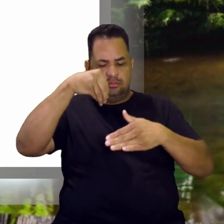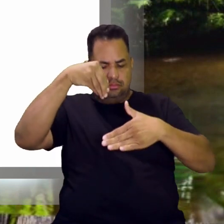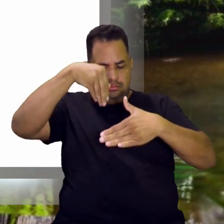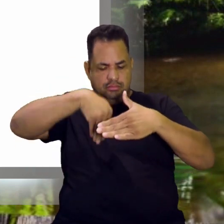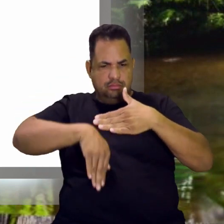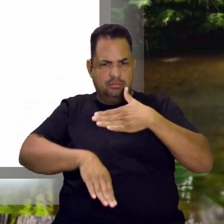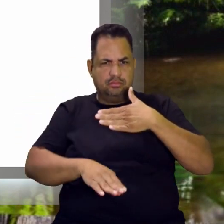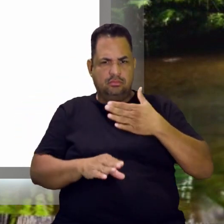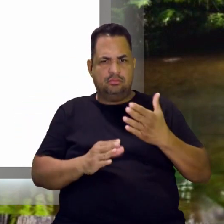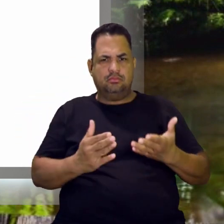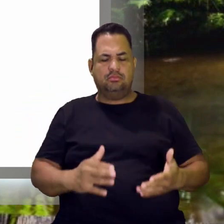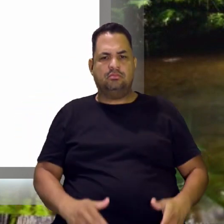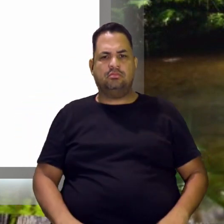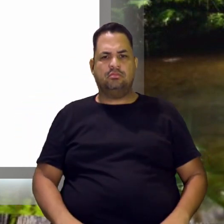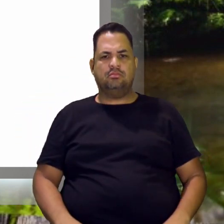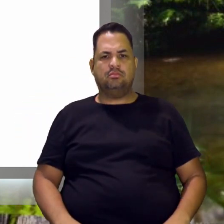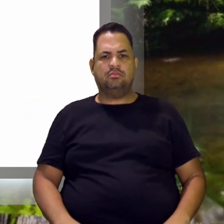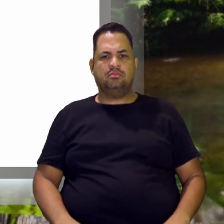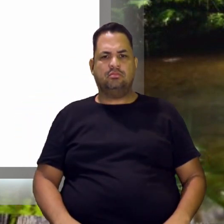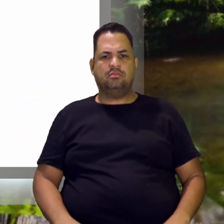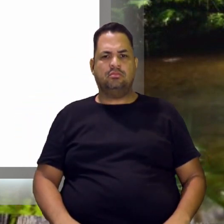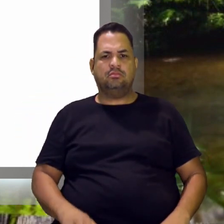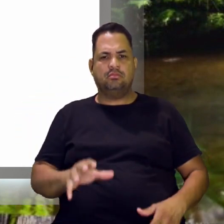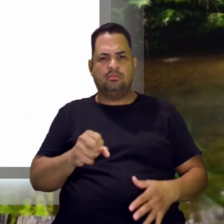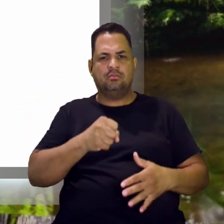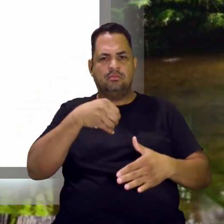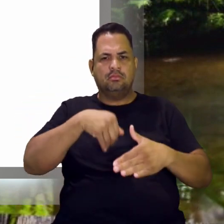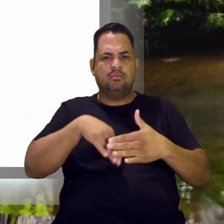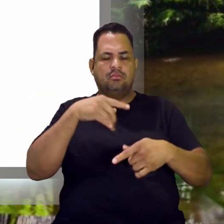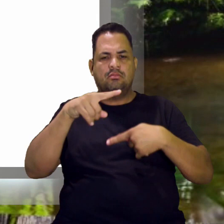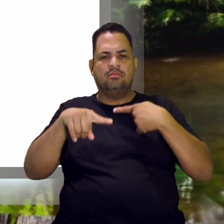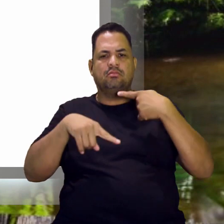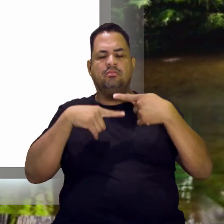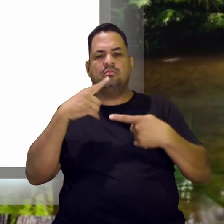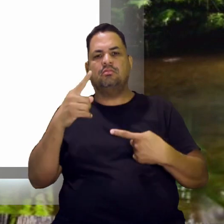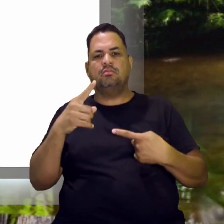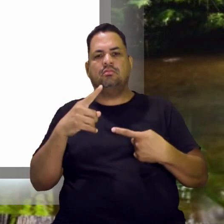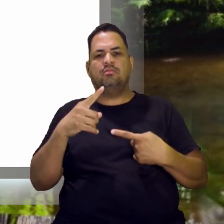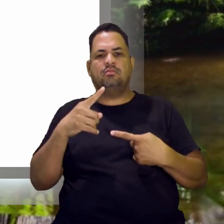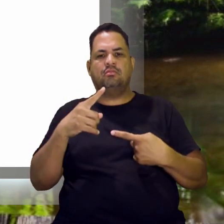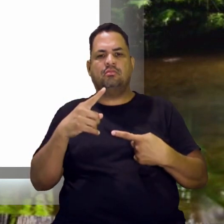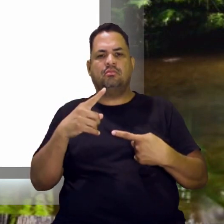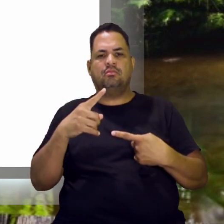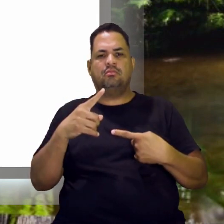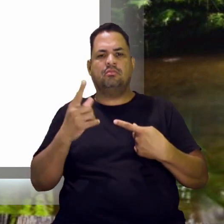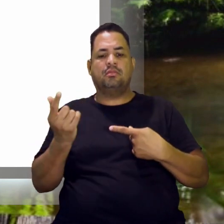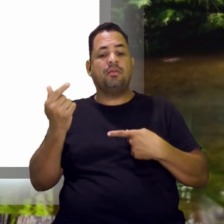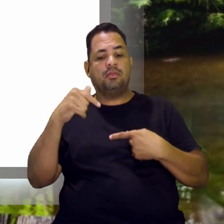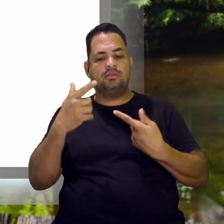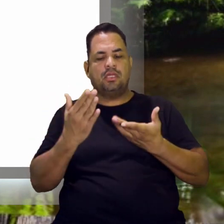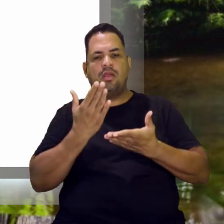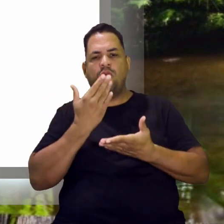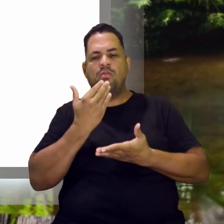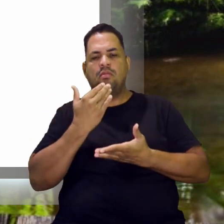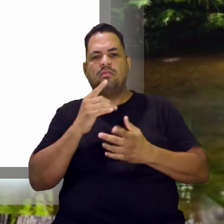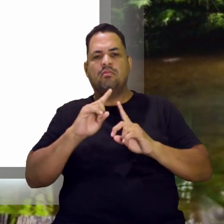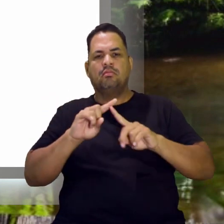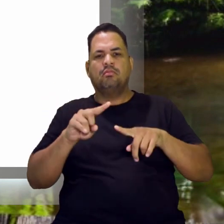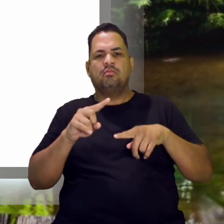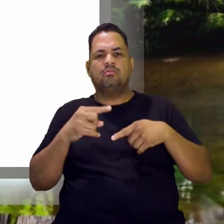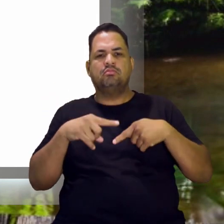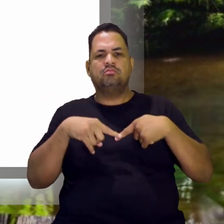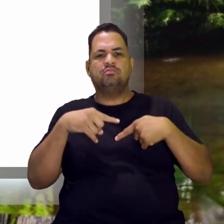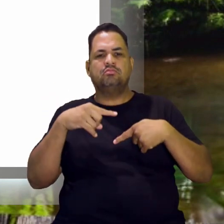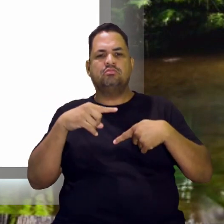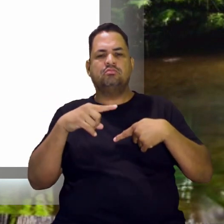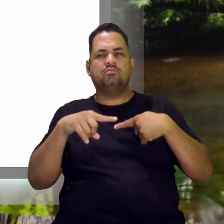come algumas e enterra a que ela pegou para depois ela vir comer. Só que depois que